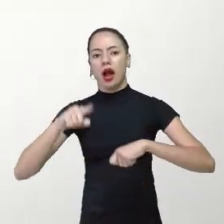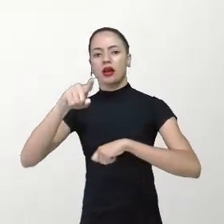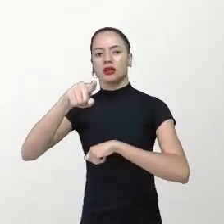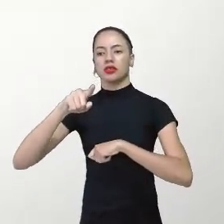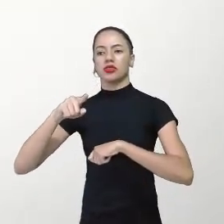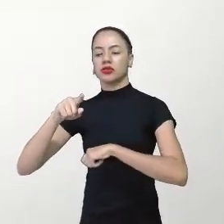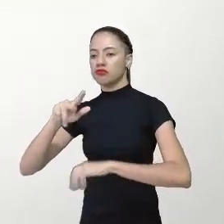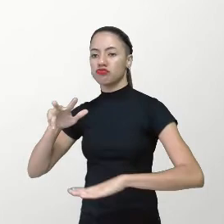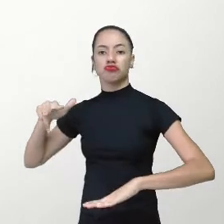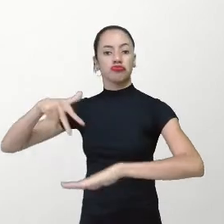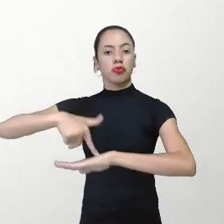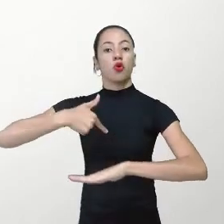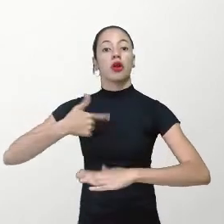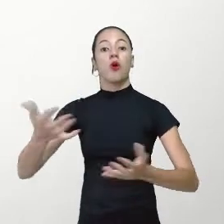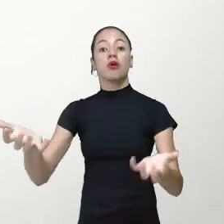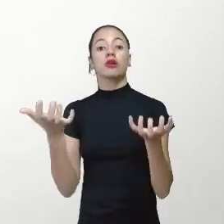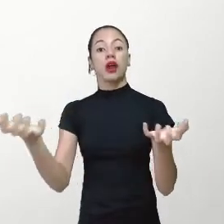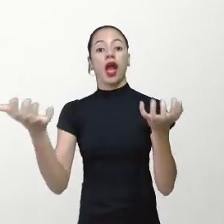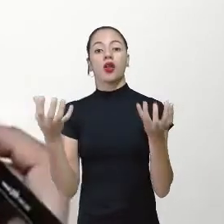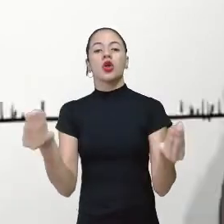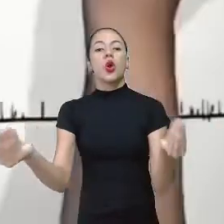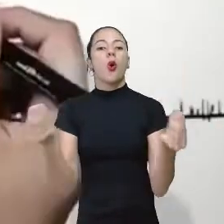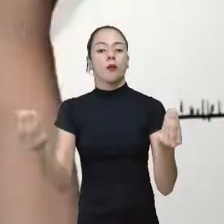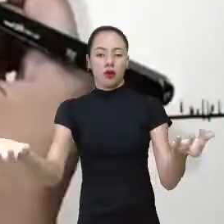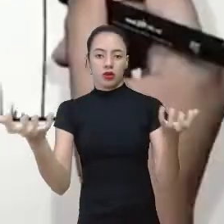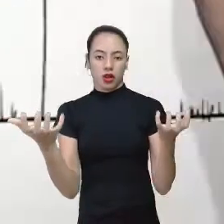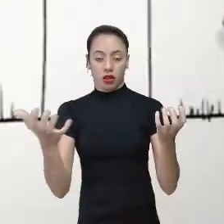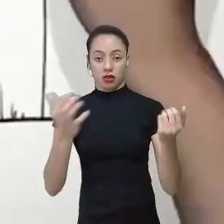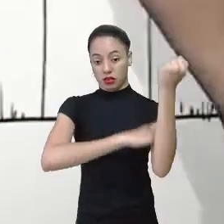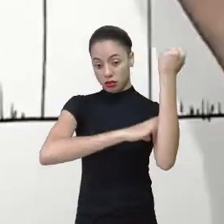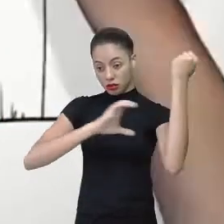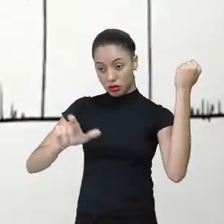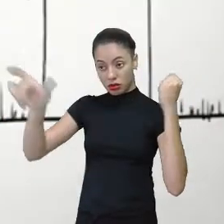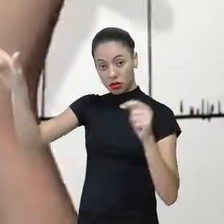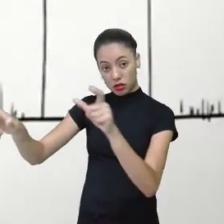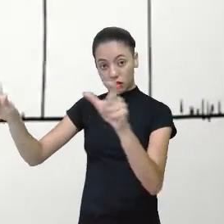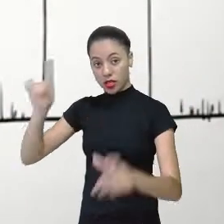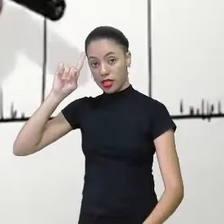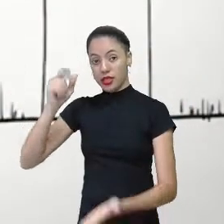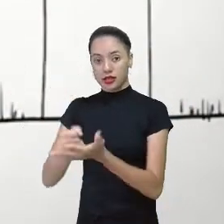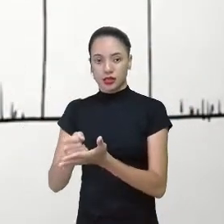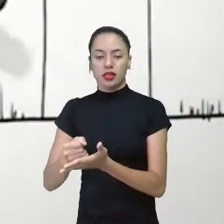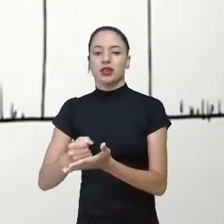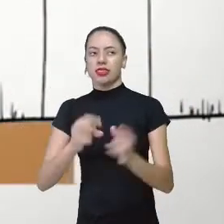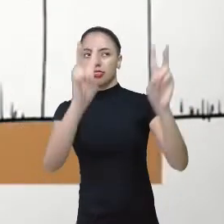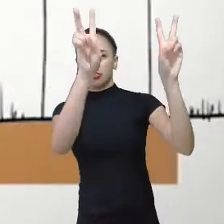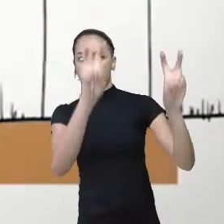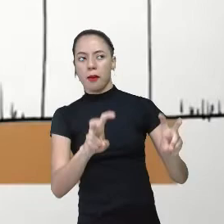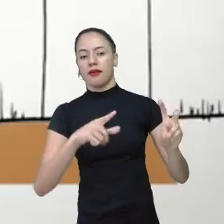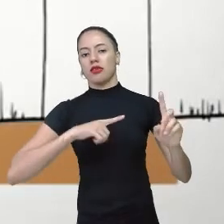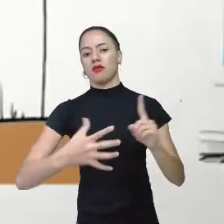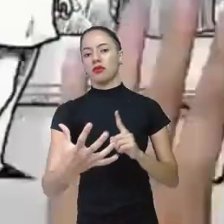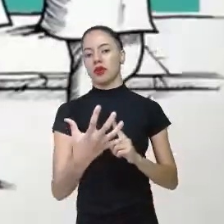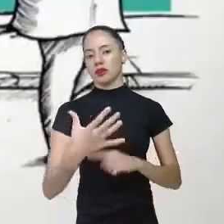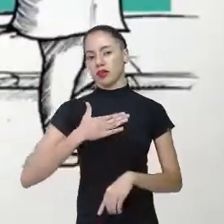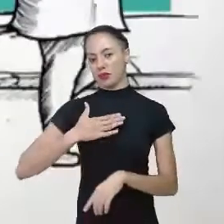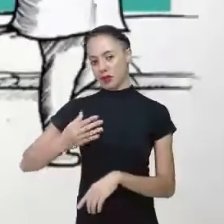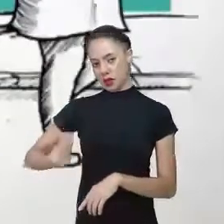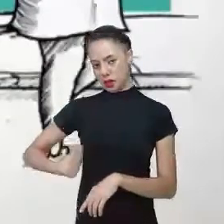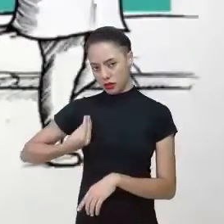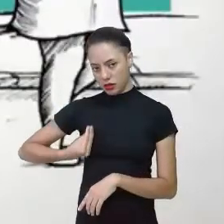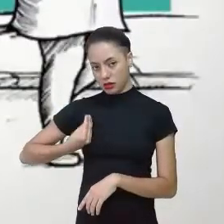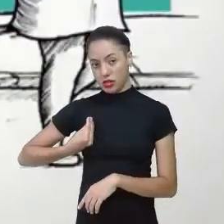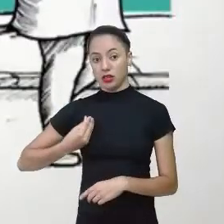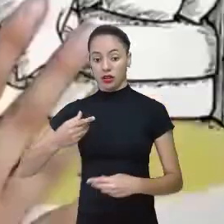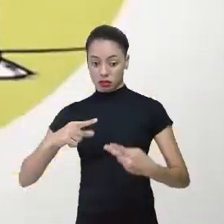quer e como você quer. Empoderar é poder decidir sobre assuntos que afetam a sua vida, o